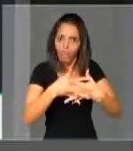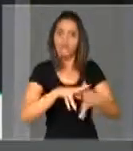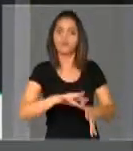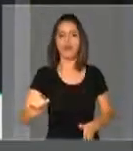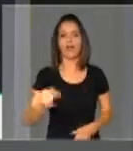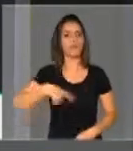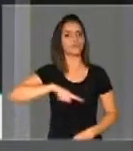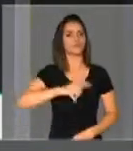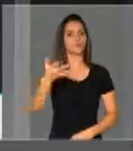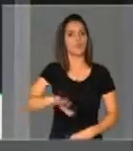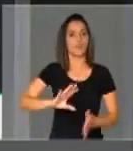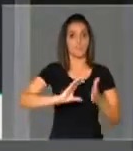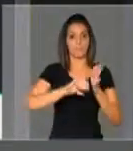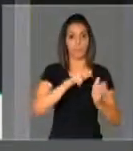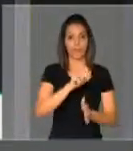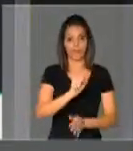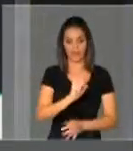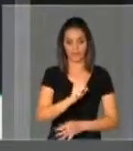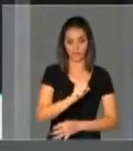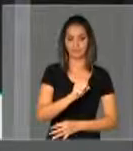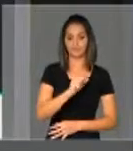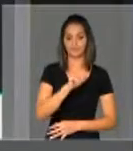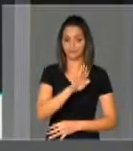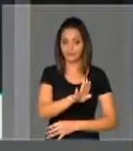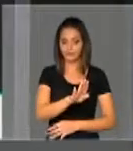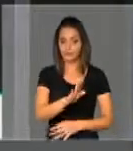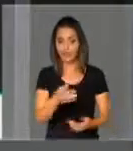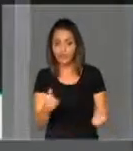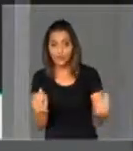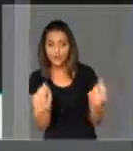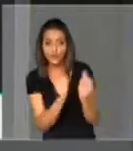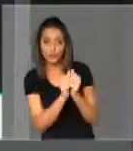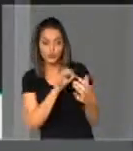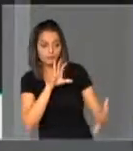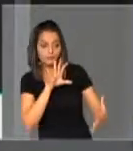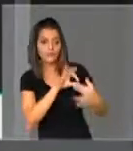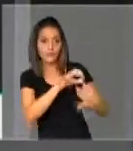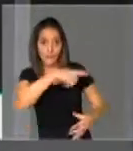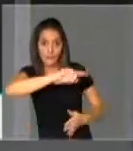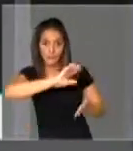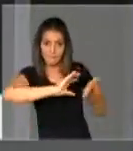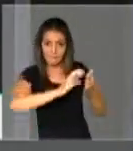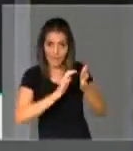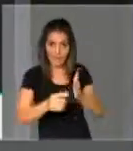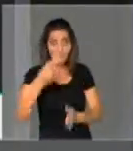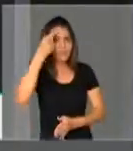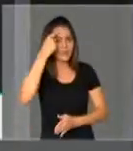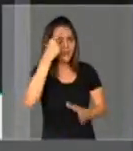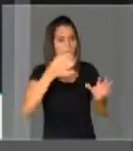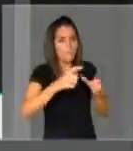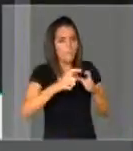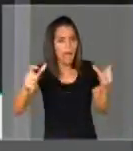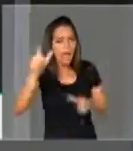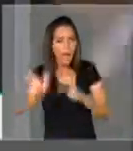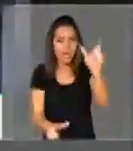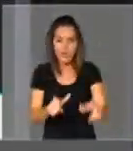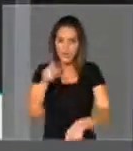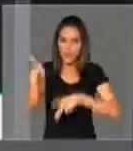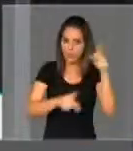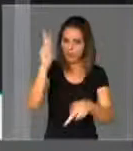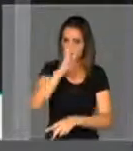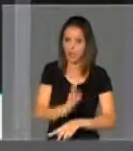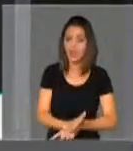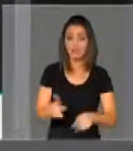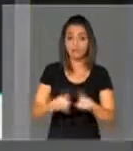O nosso partido PSB, ao lado dos partidos que estão pensando na maioria dos brasileiros,